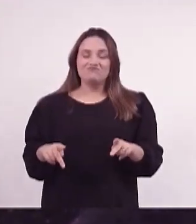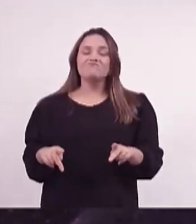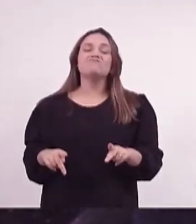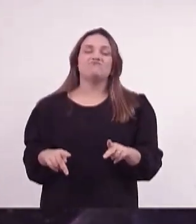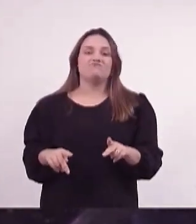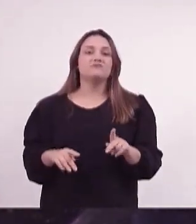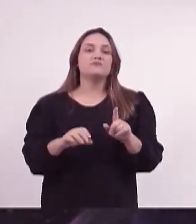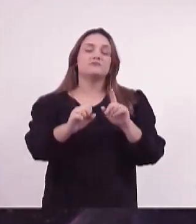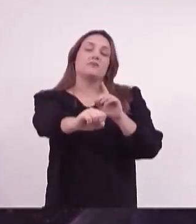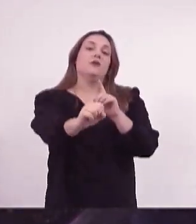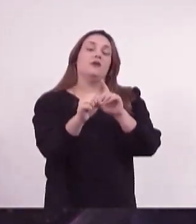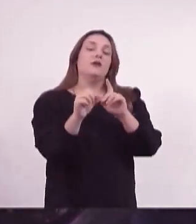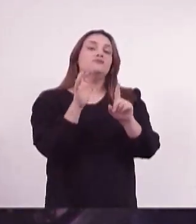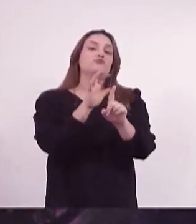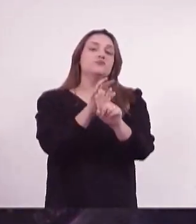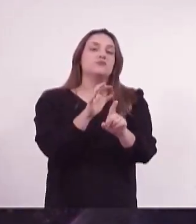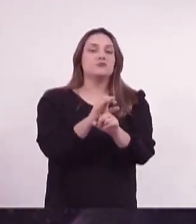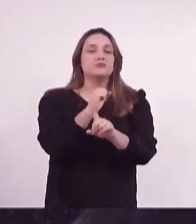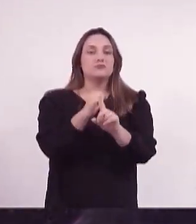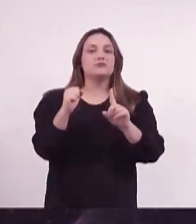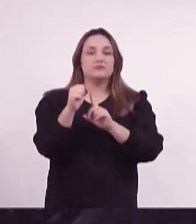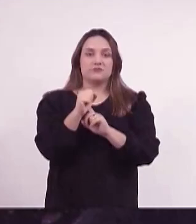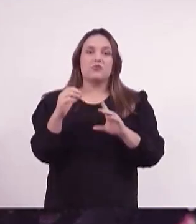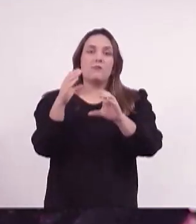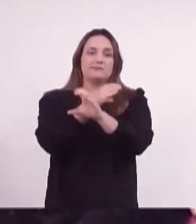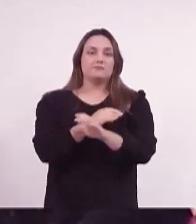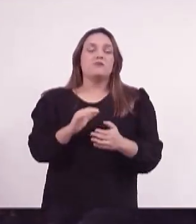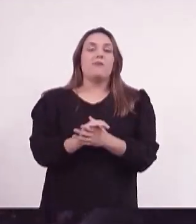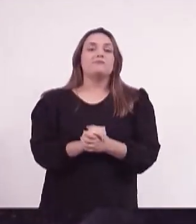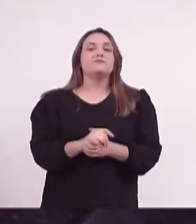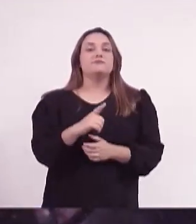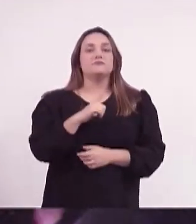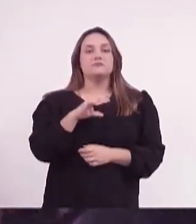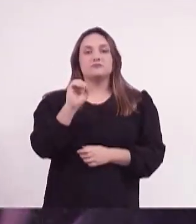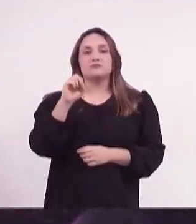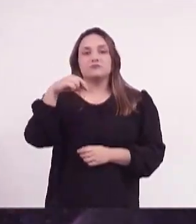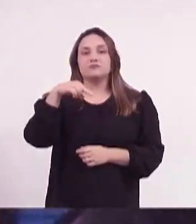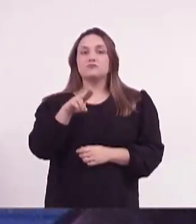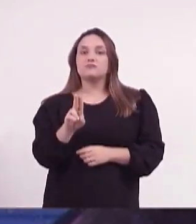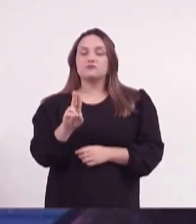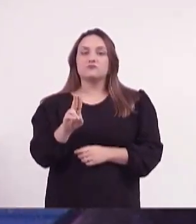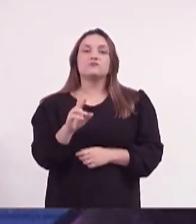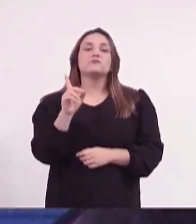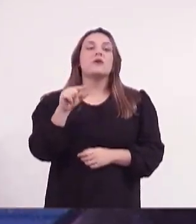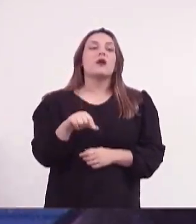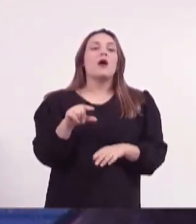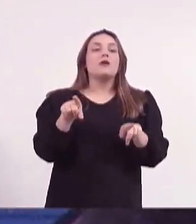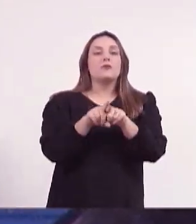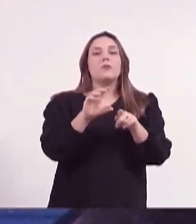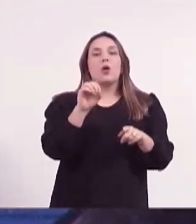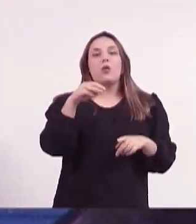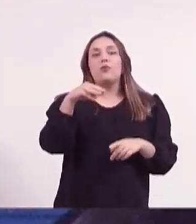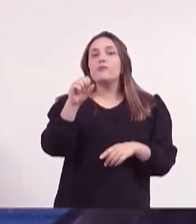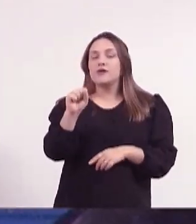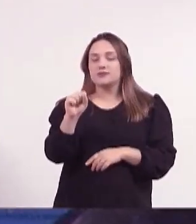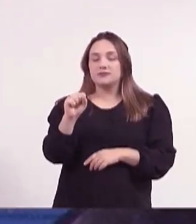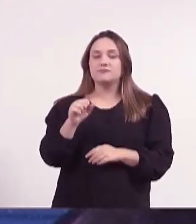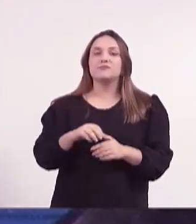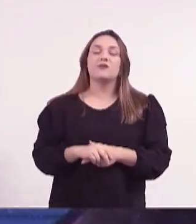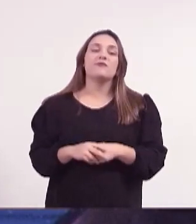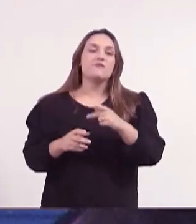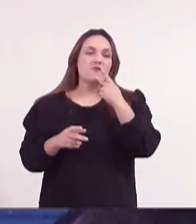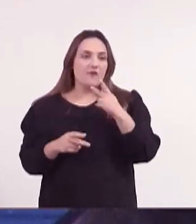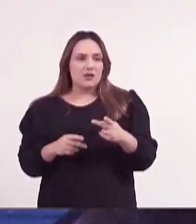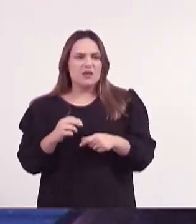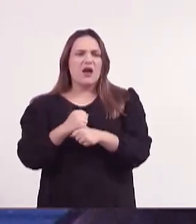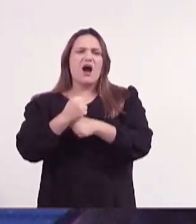na sociedade como um todo. Segundo os dados da ONU, da Organização Mundial de Saúde, todos os anos